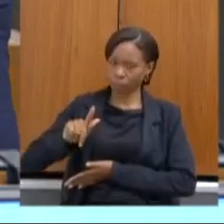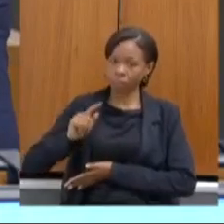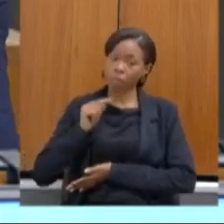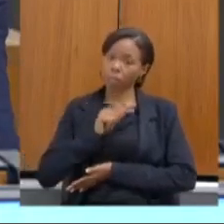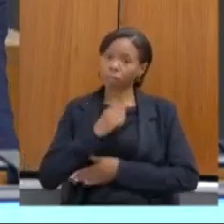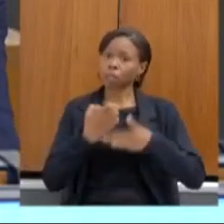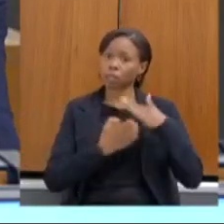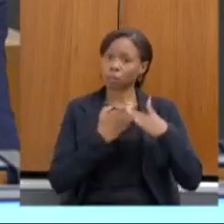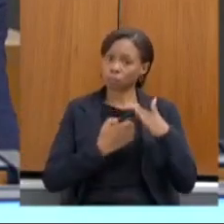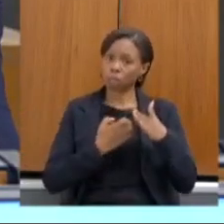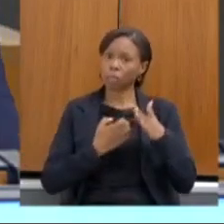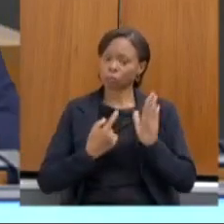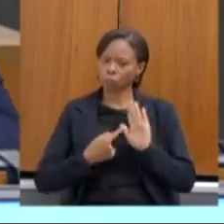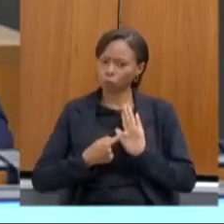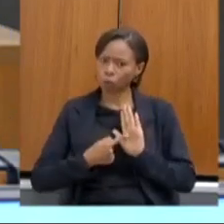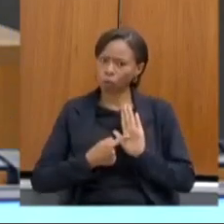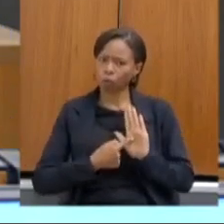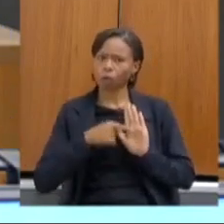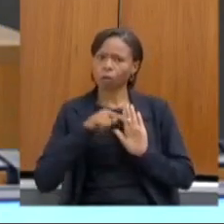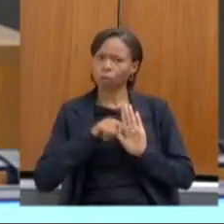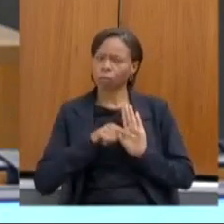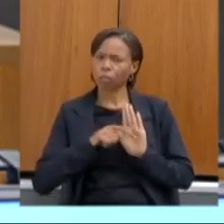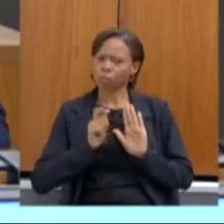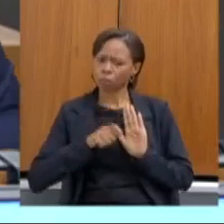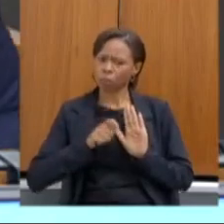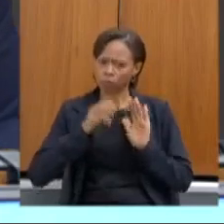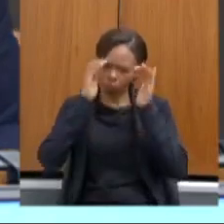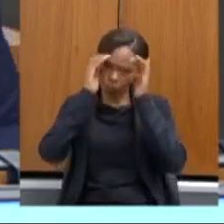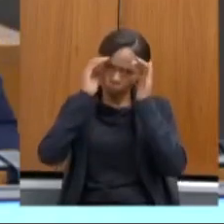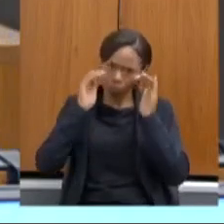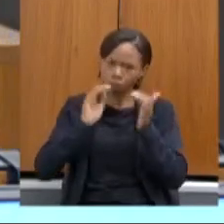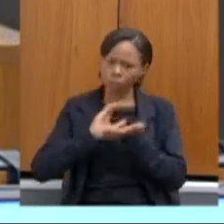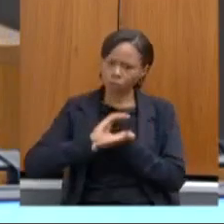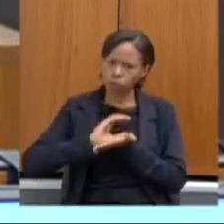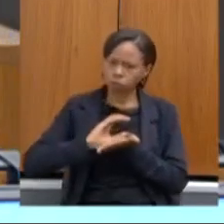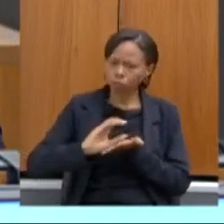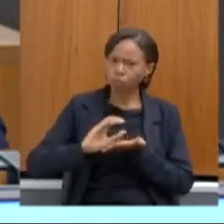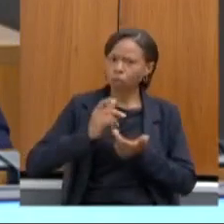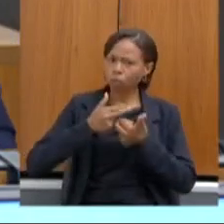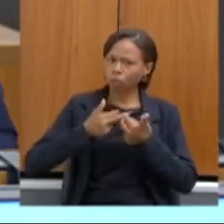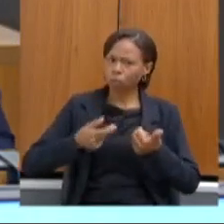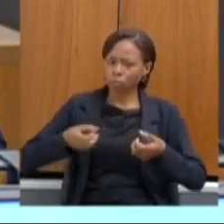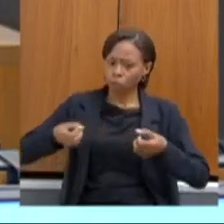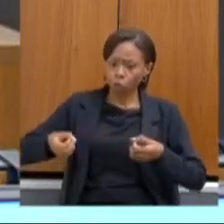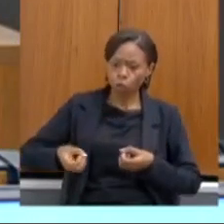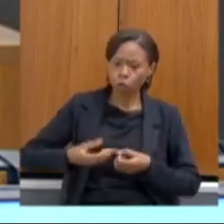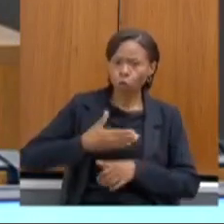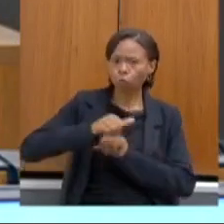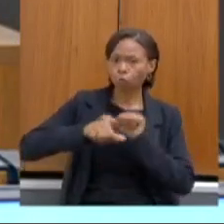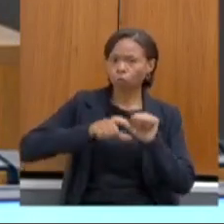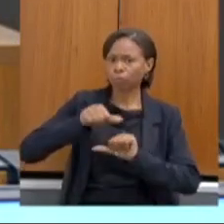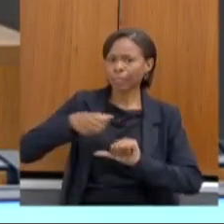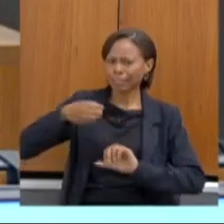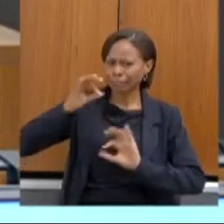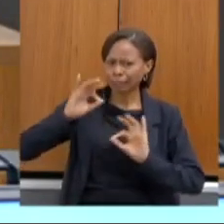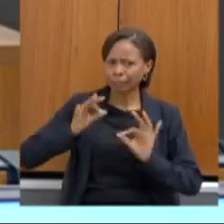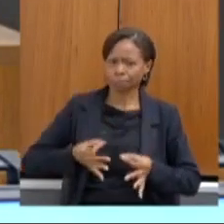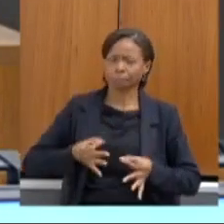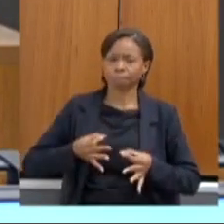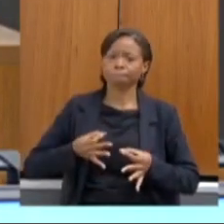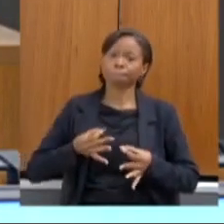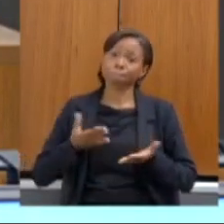para que a empresa possam House investimentos e se modernizar da forma de vida né Essa modernização